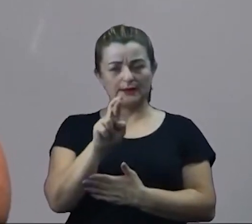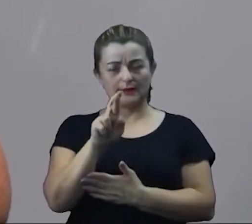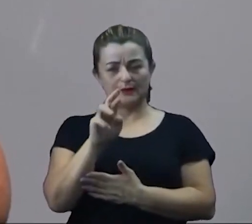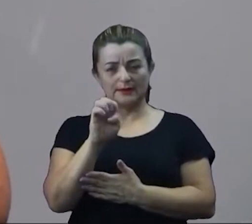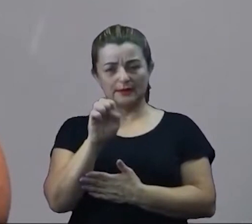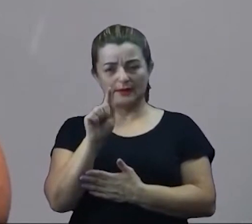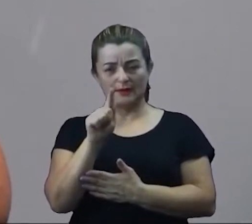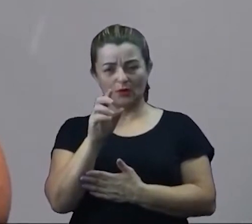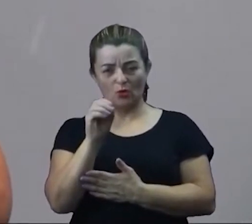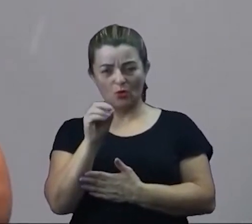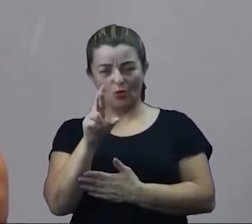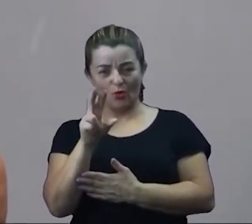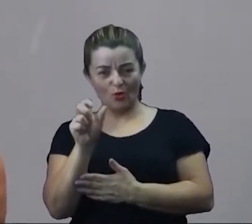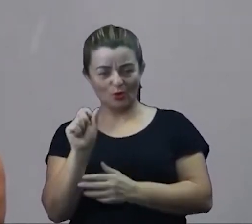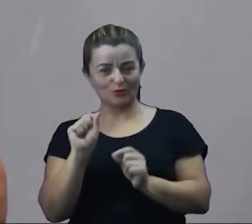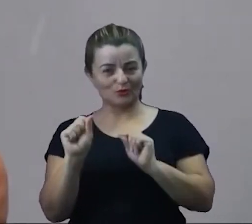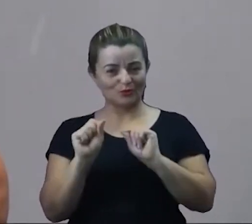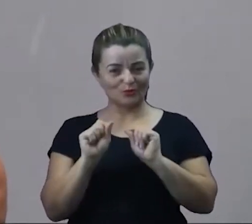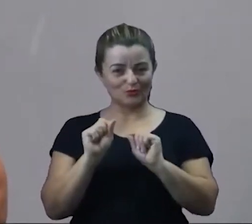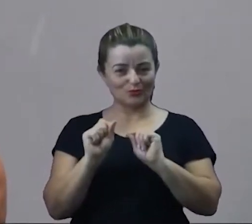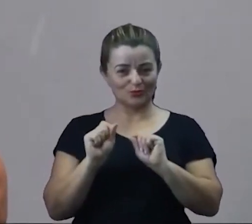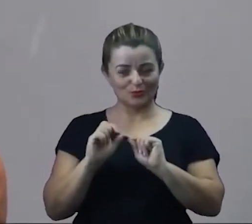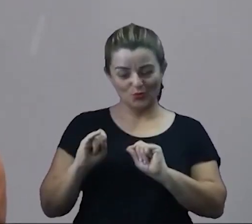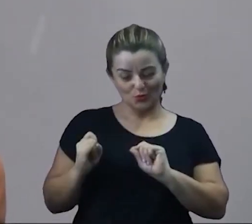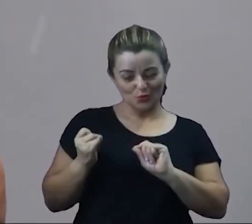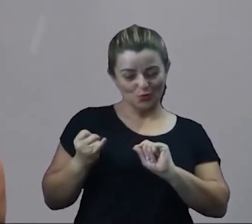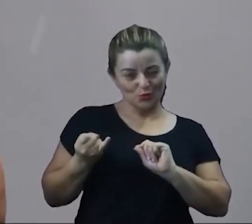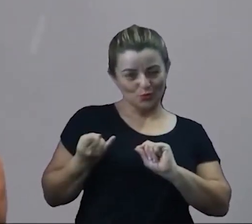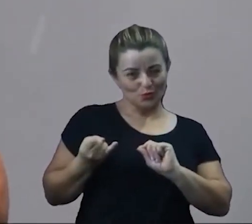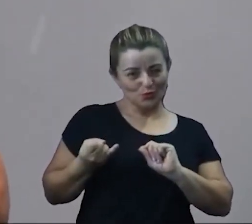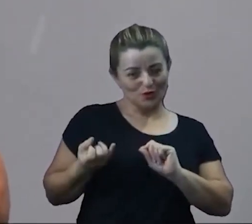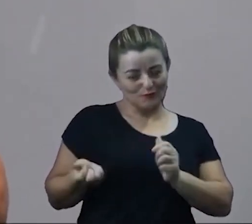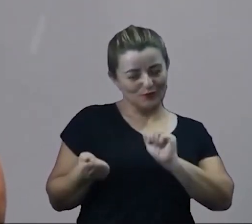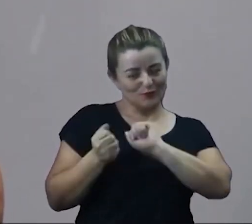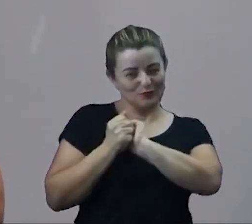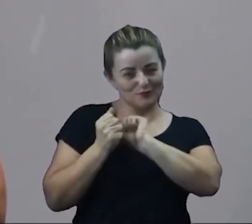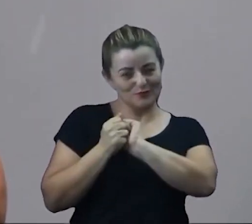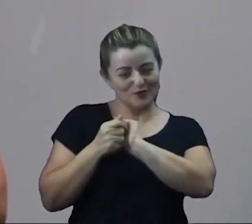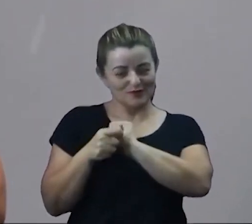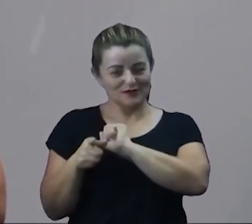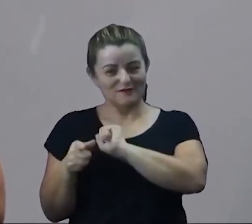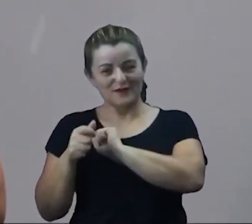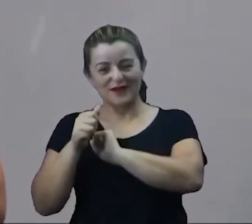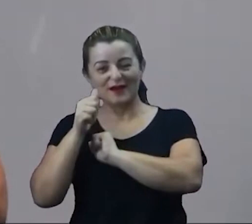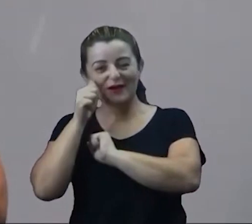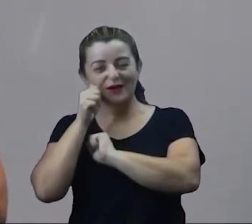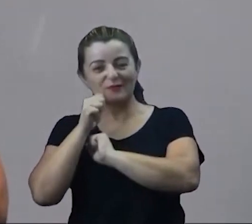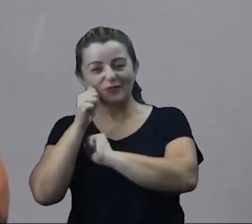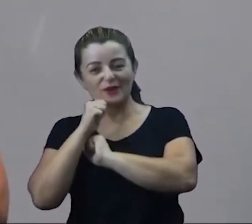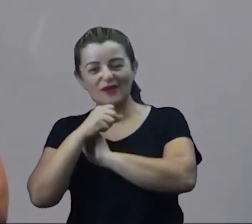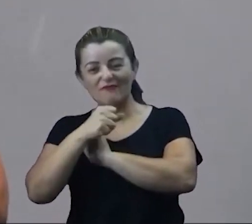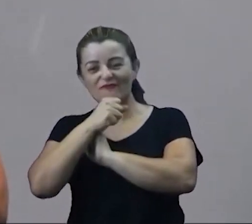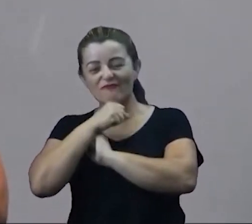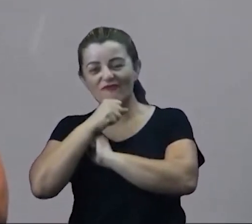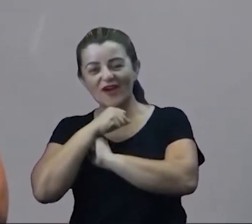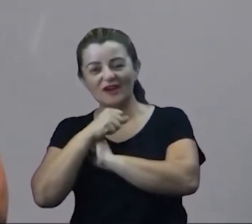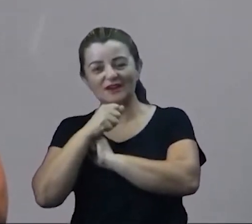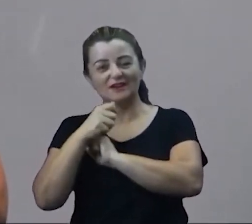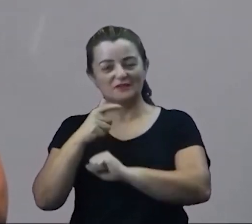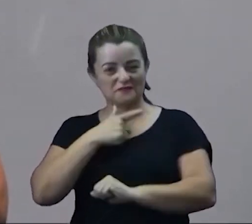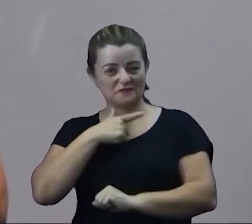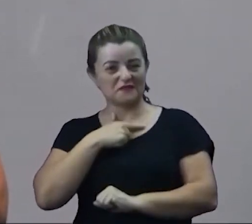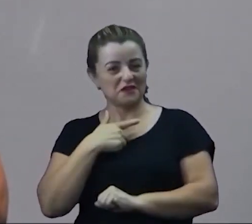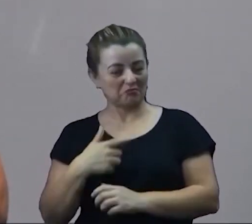várias gatinhas com esse discurso de fique comigo que você vai ficar velha e feia, aproveite que você é novinha? Vocês acreditam,